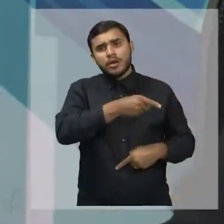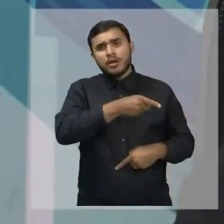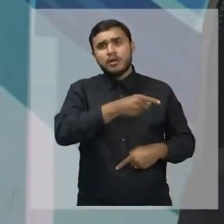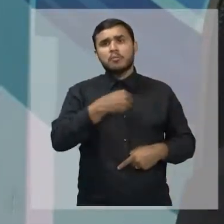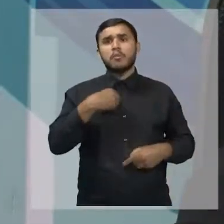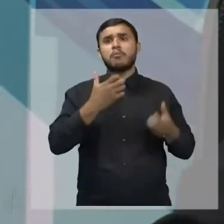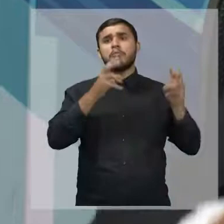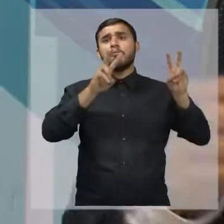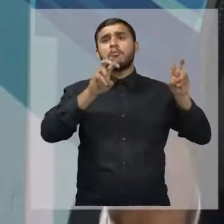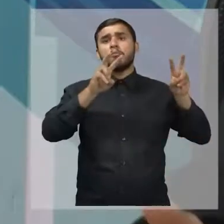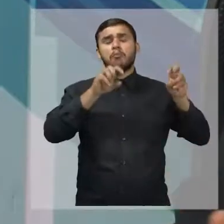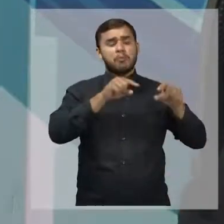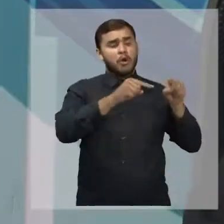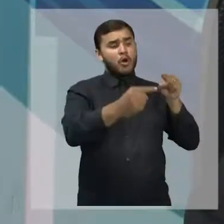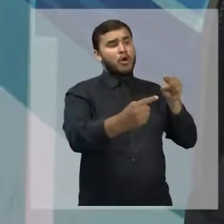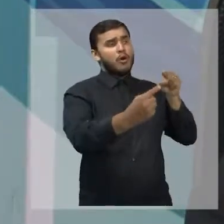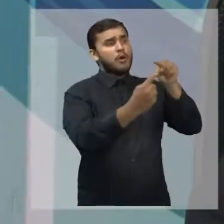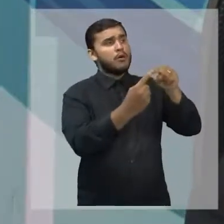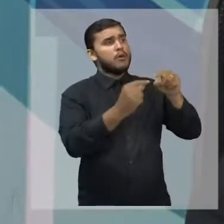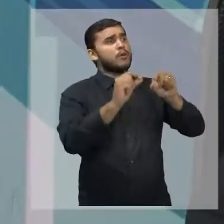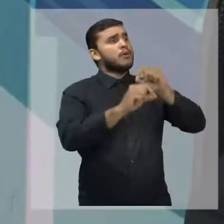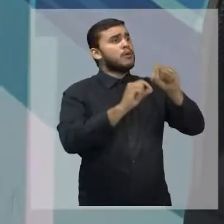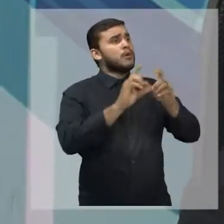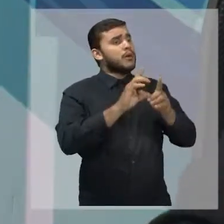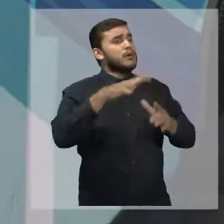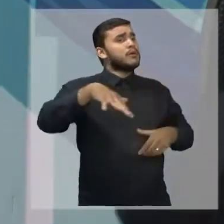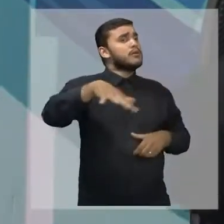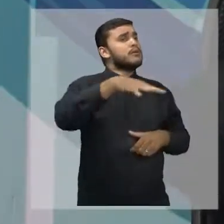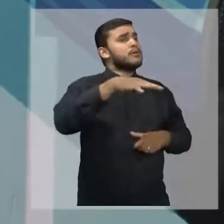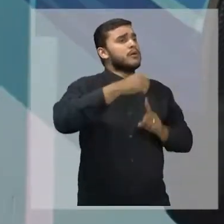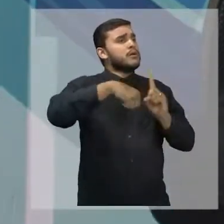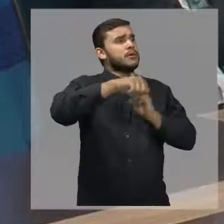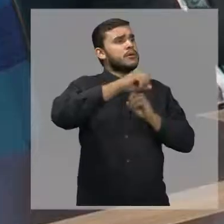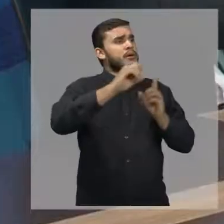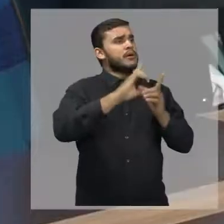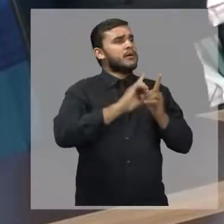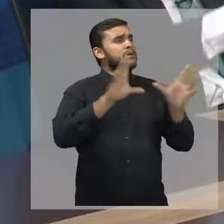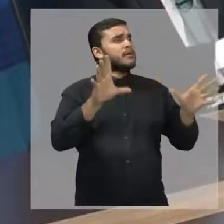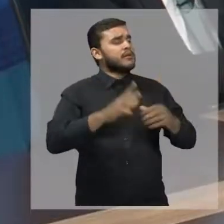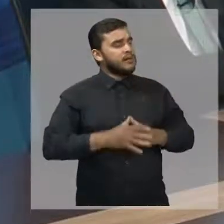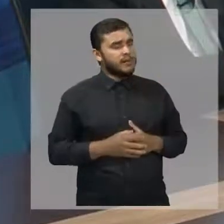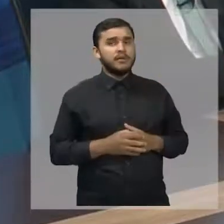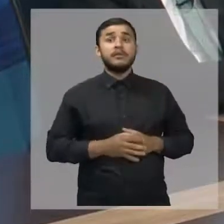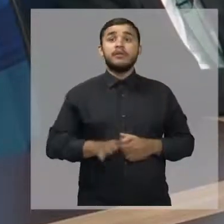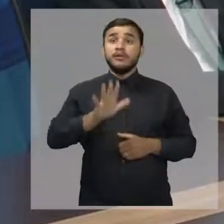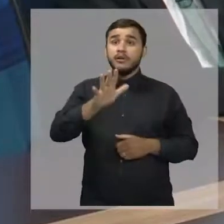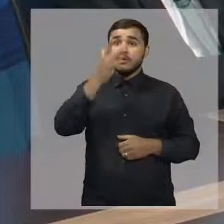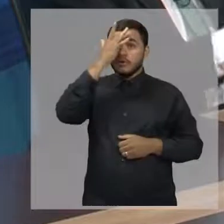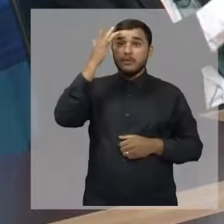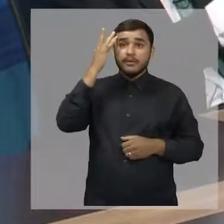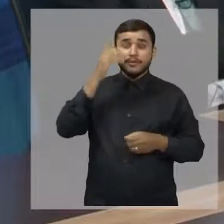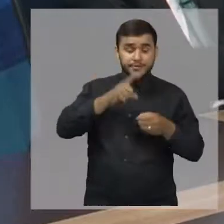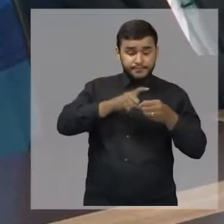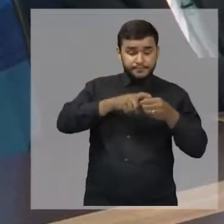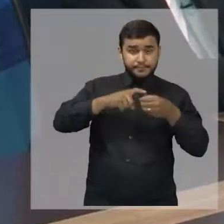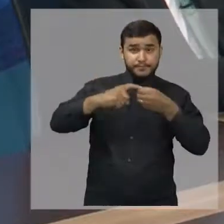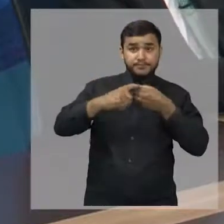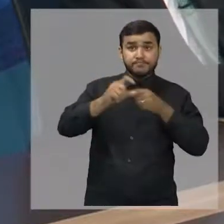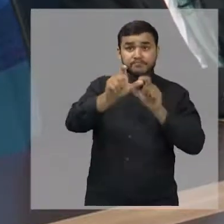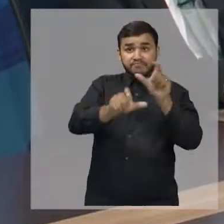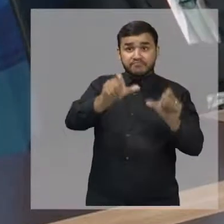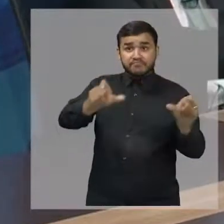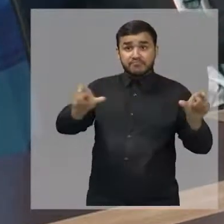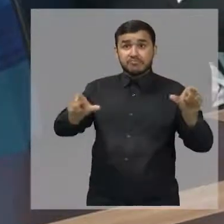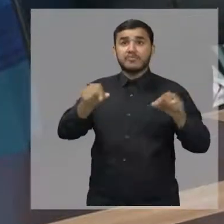do partido dentro da nossa democracia? Terceiro ponto, como qualificar os filiados do partido para cumprirem o seu